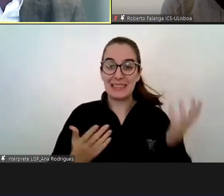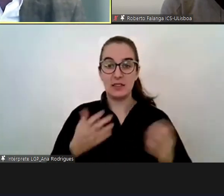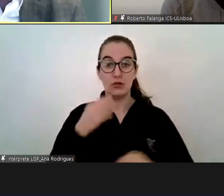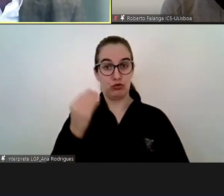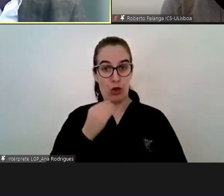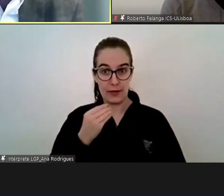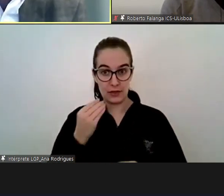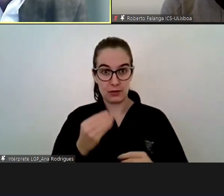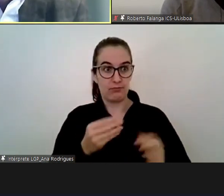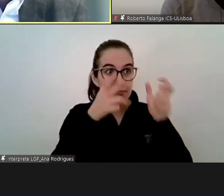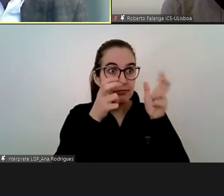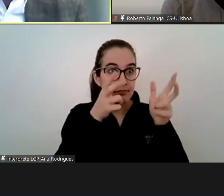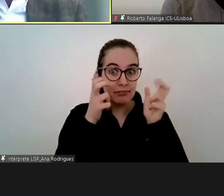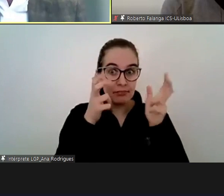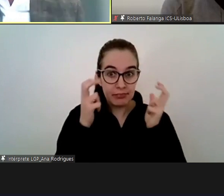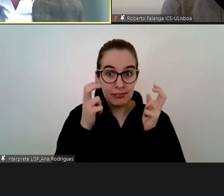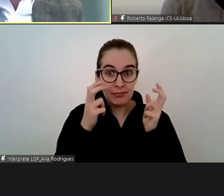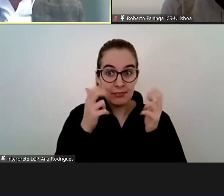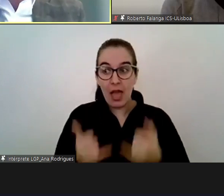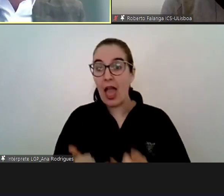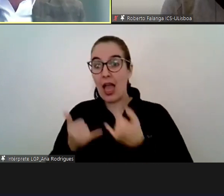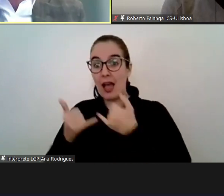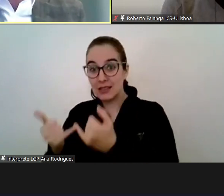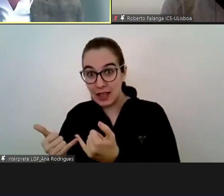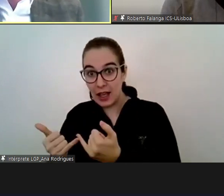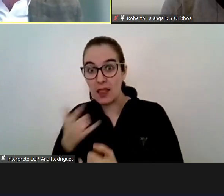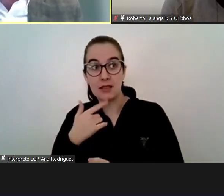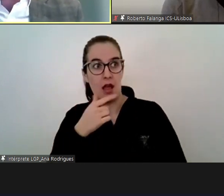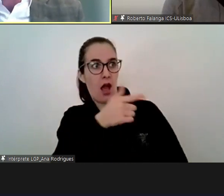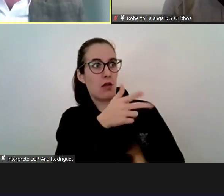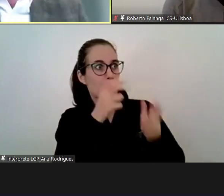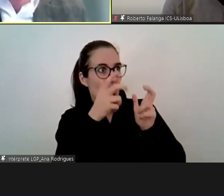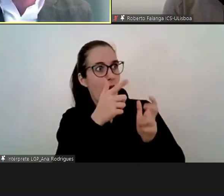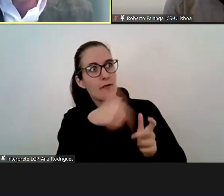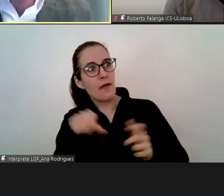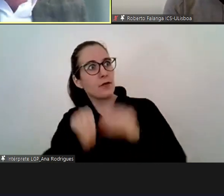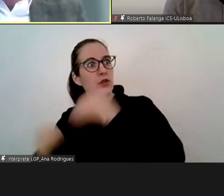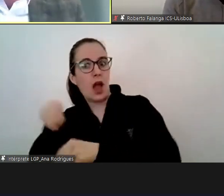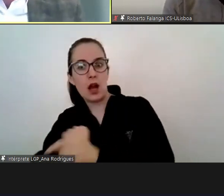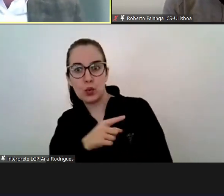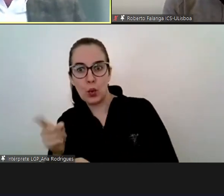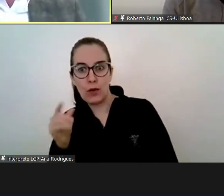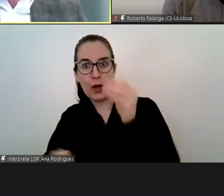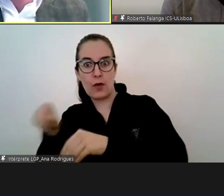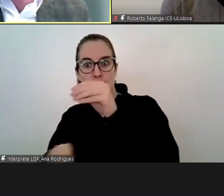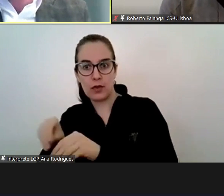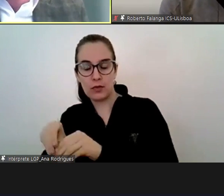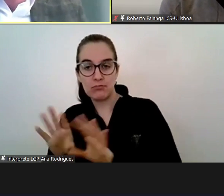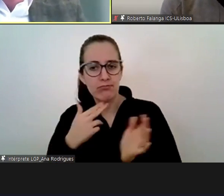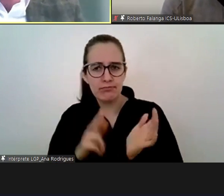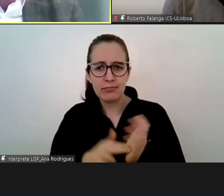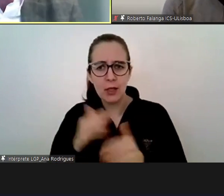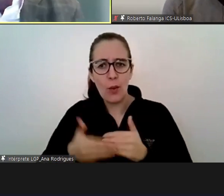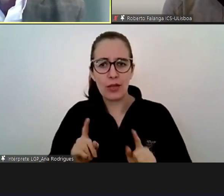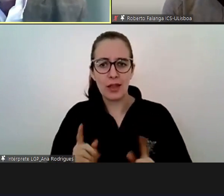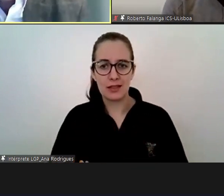voto. Nós diríamos, bem, se há um partido que responde àquilo que é a agenda dos jovens, esse partido teria os votos dos jovens e, portanto, haveria uma voz partidária